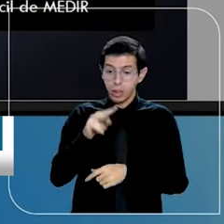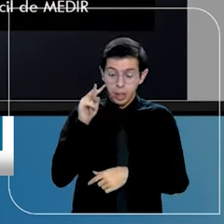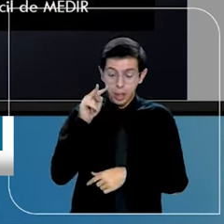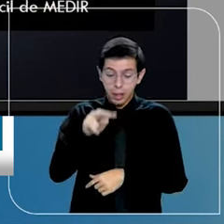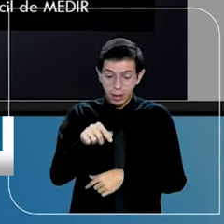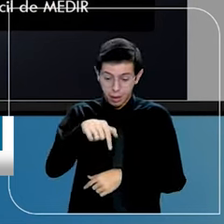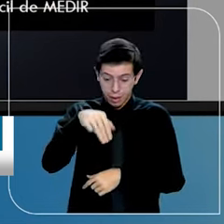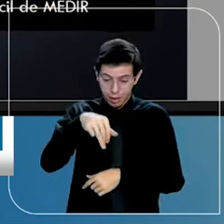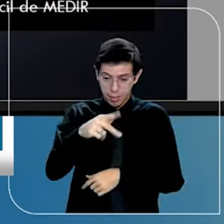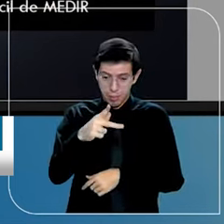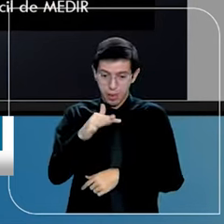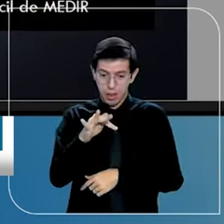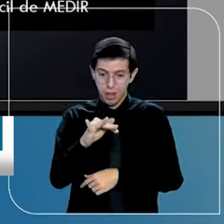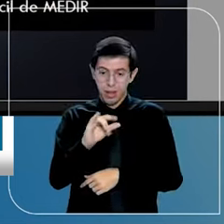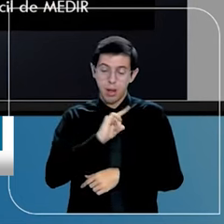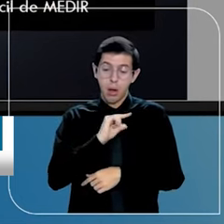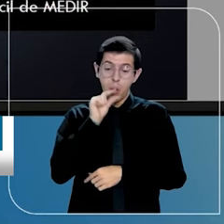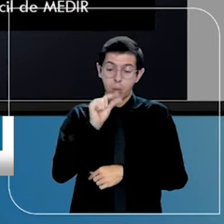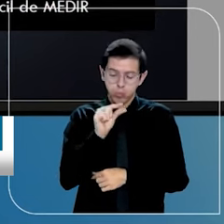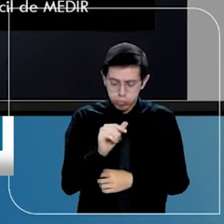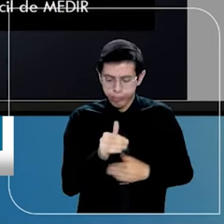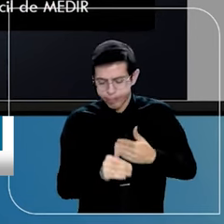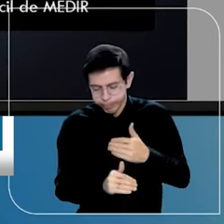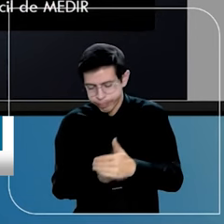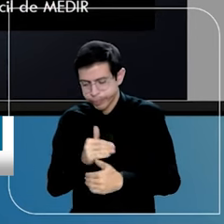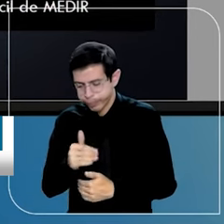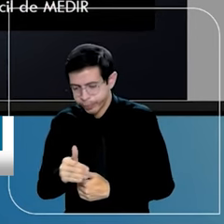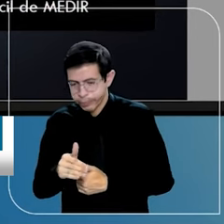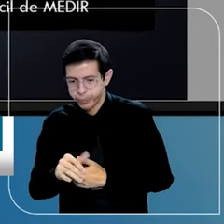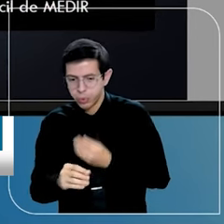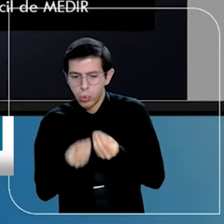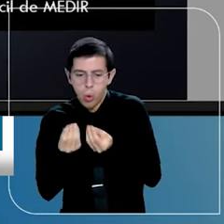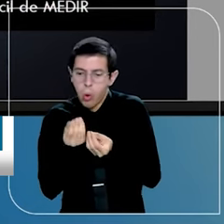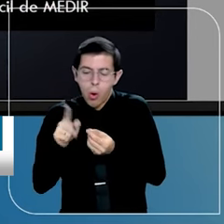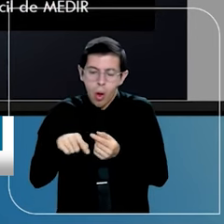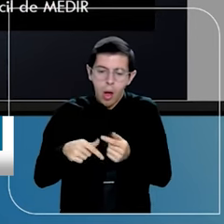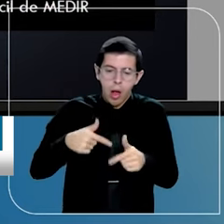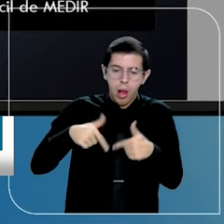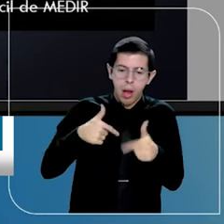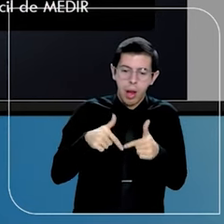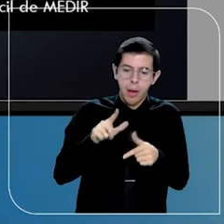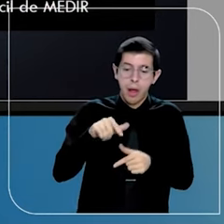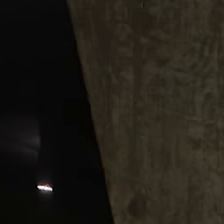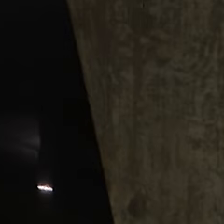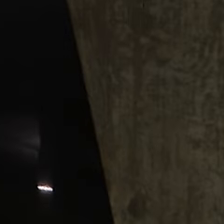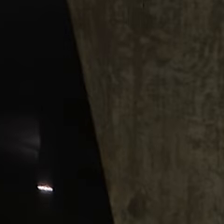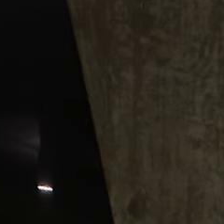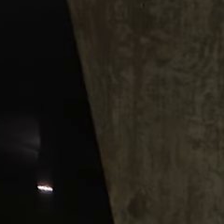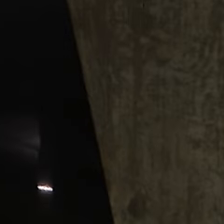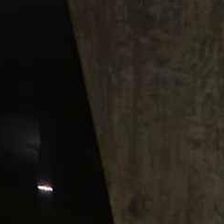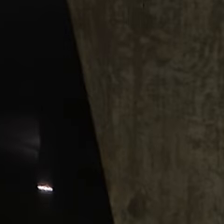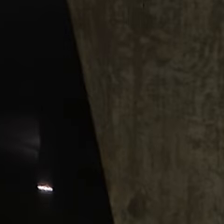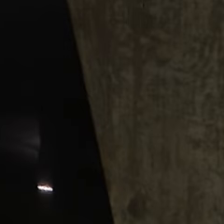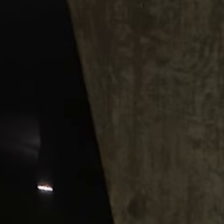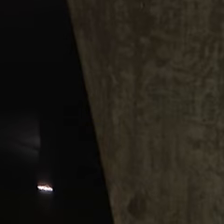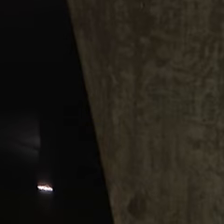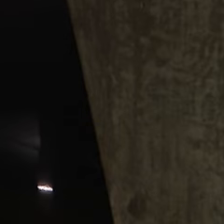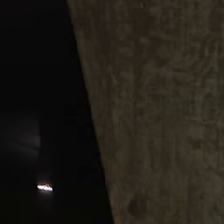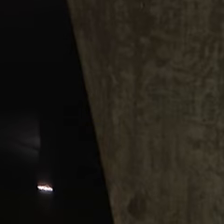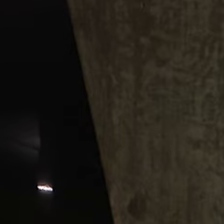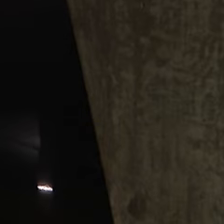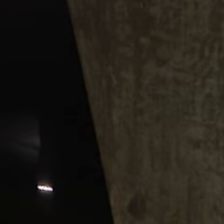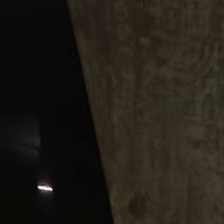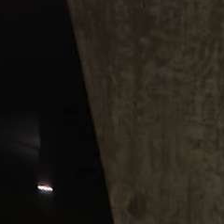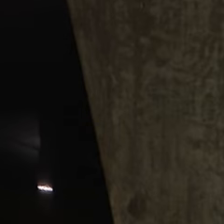vários pequenos avanços nos processos de trabalho foram responsáveis por essas principais inovações. A audiência pública é mais